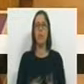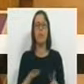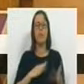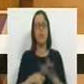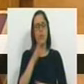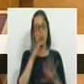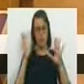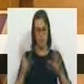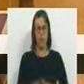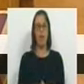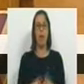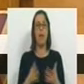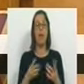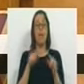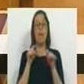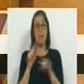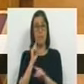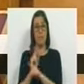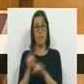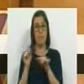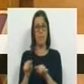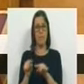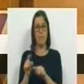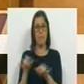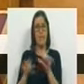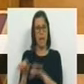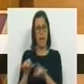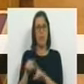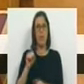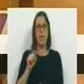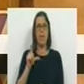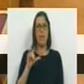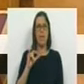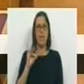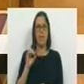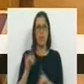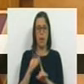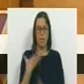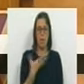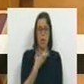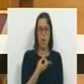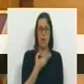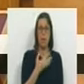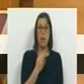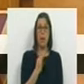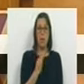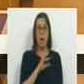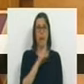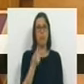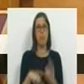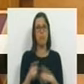Senhoras deputados, o glifosato desde 1974 que é